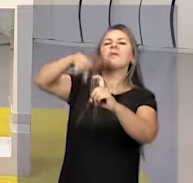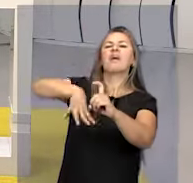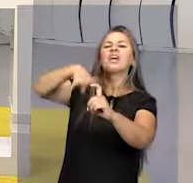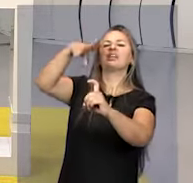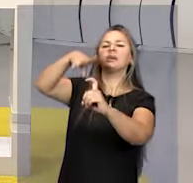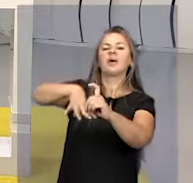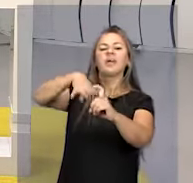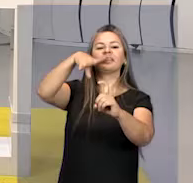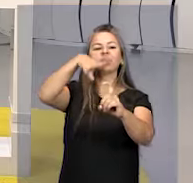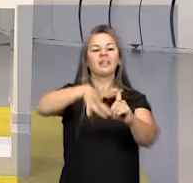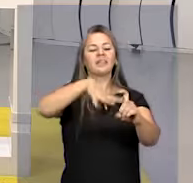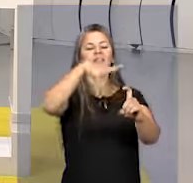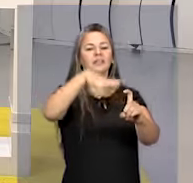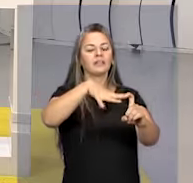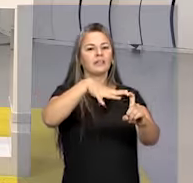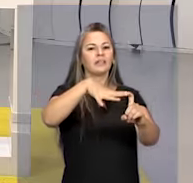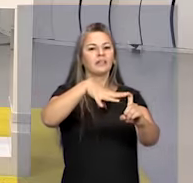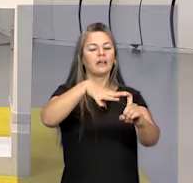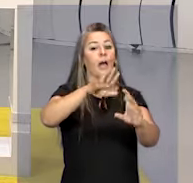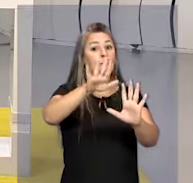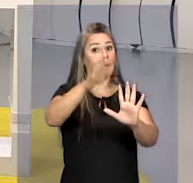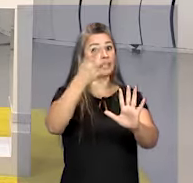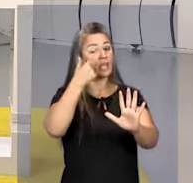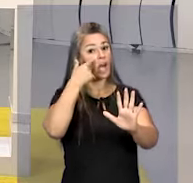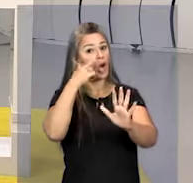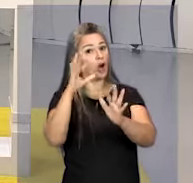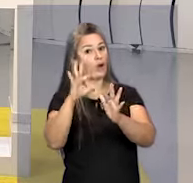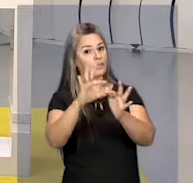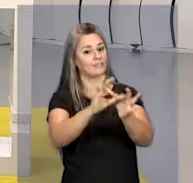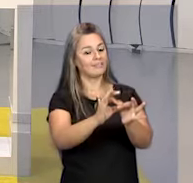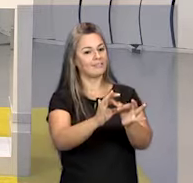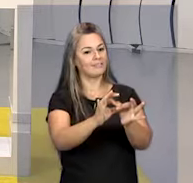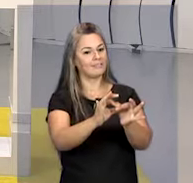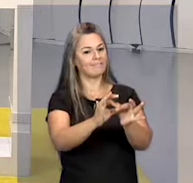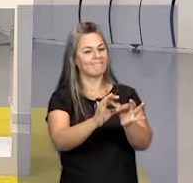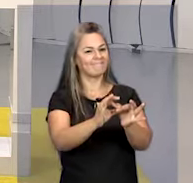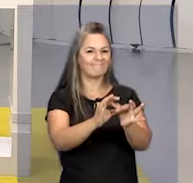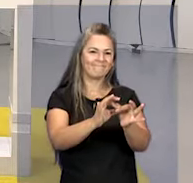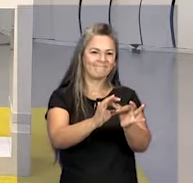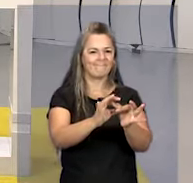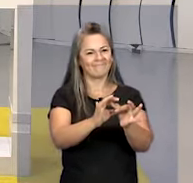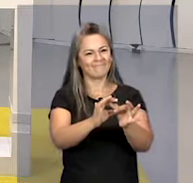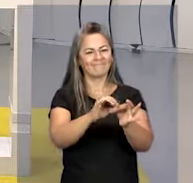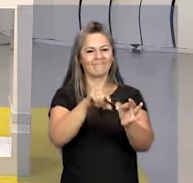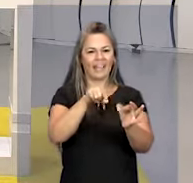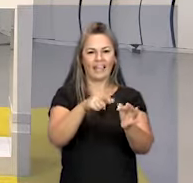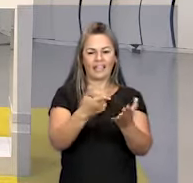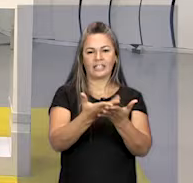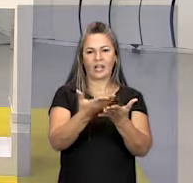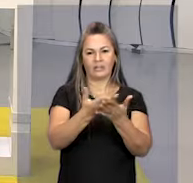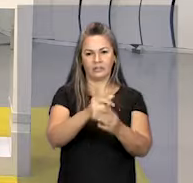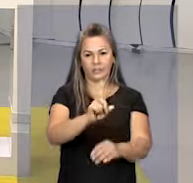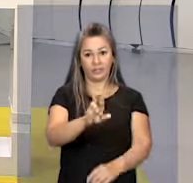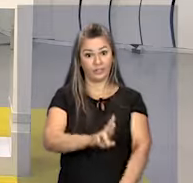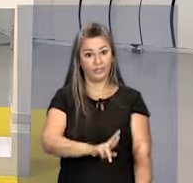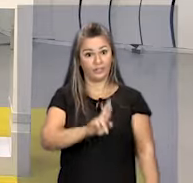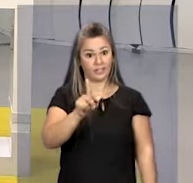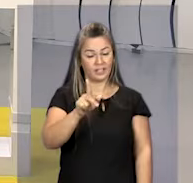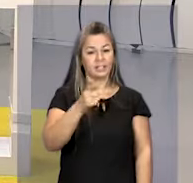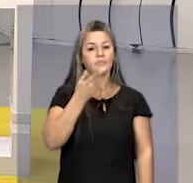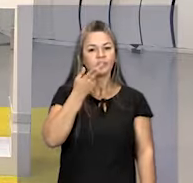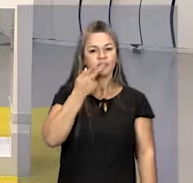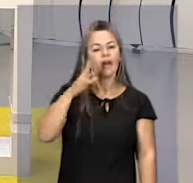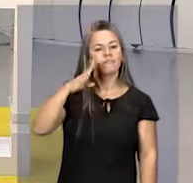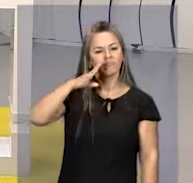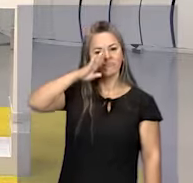mito. Tá, mas não é no contexto que a gente usa aqui nessa aula. Por quê? As pessoas falam que ele é